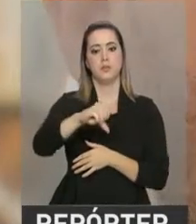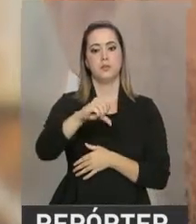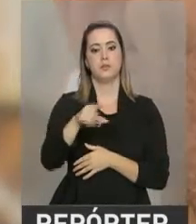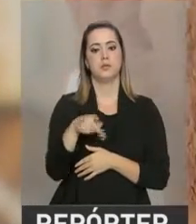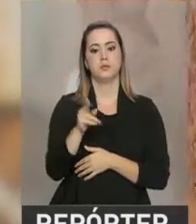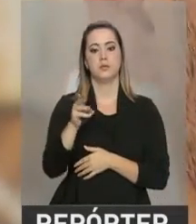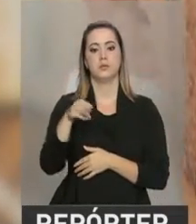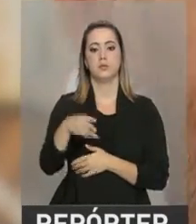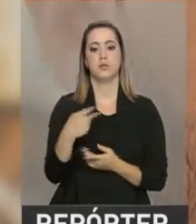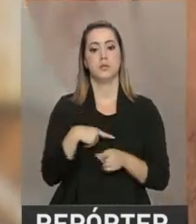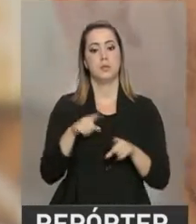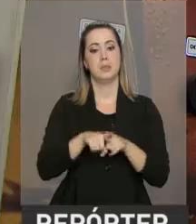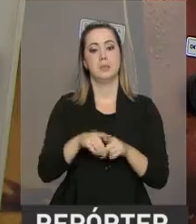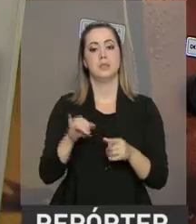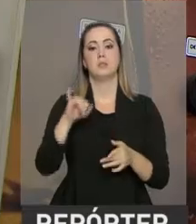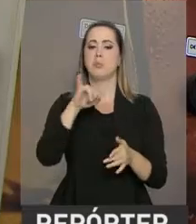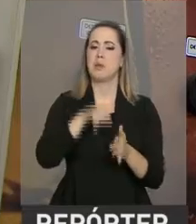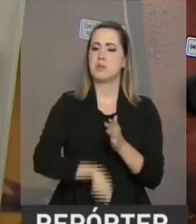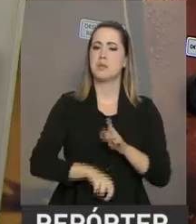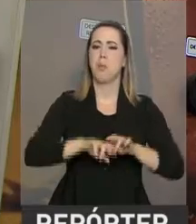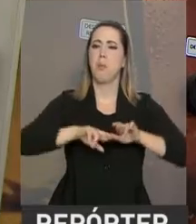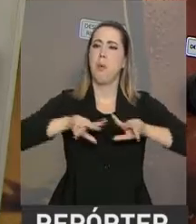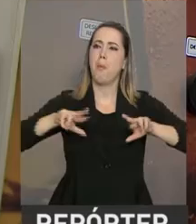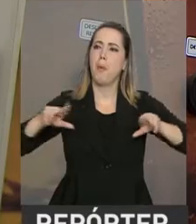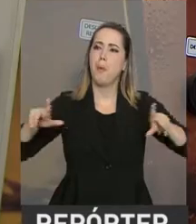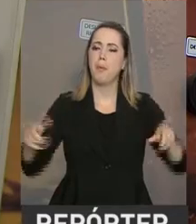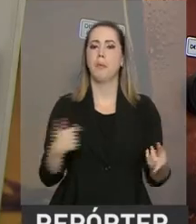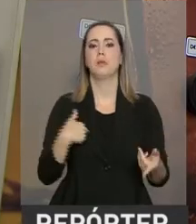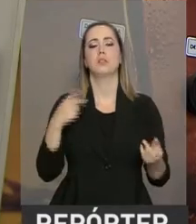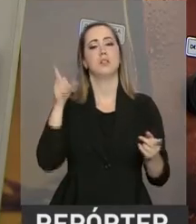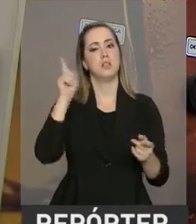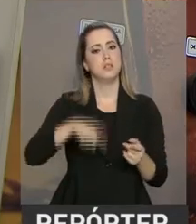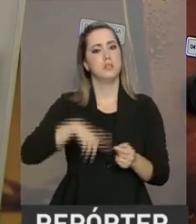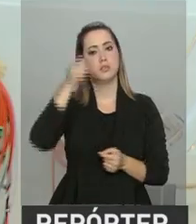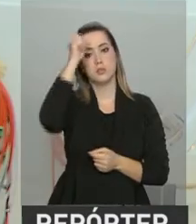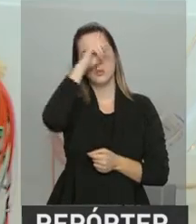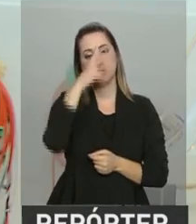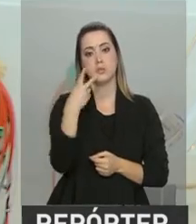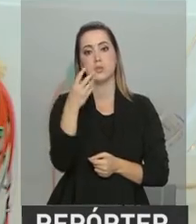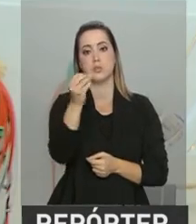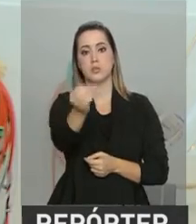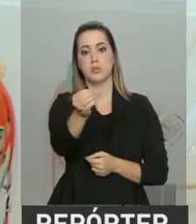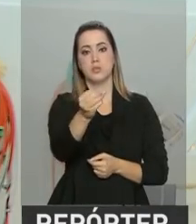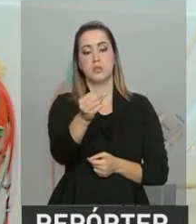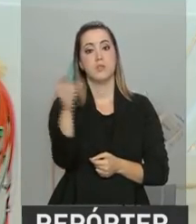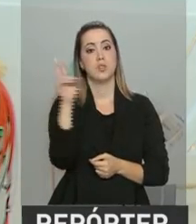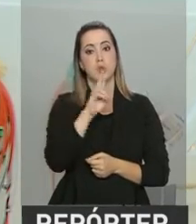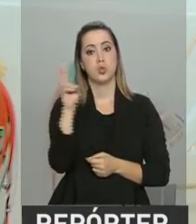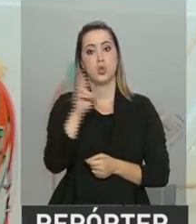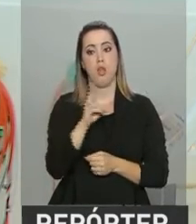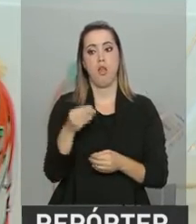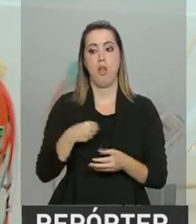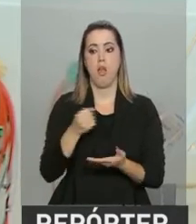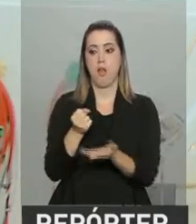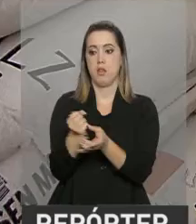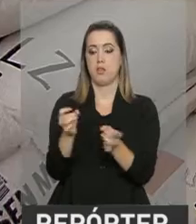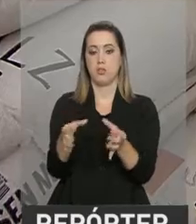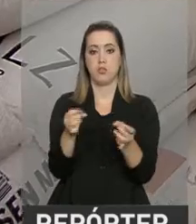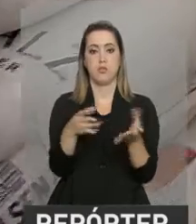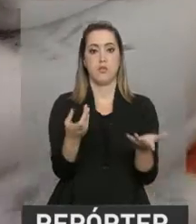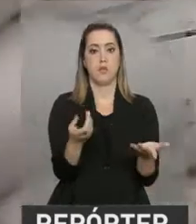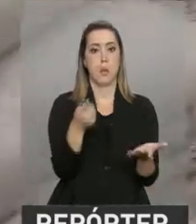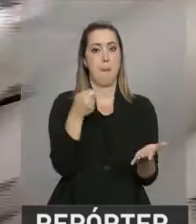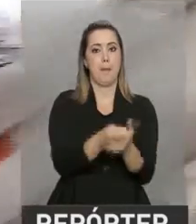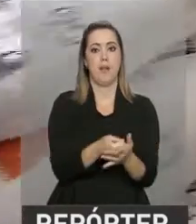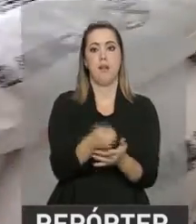tributos pesam na produção hoje para cada vinte reais comercializados 13 vão só para pagar impostos o